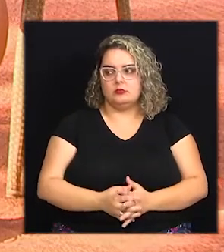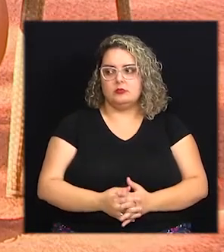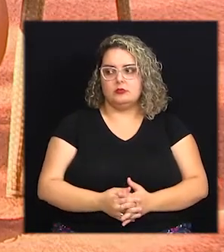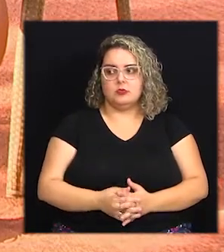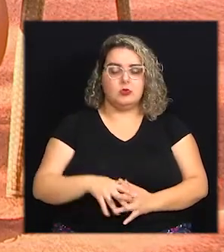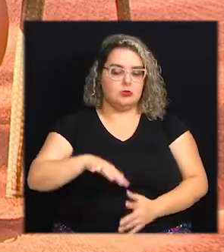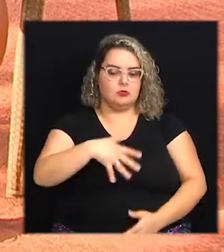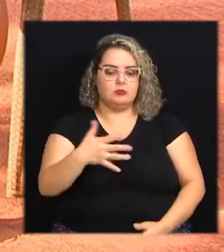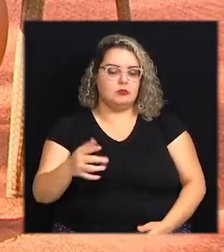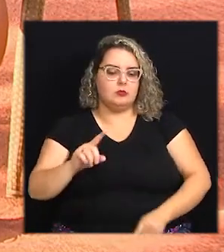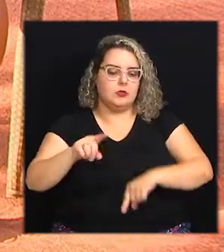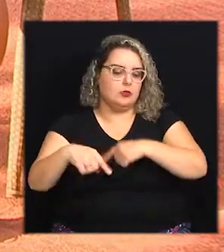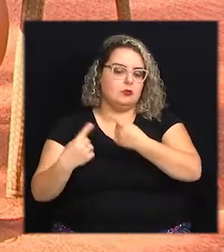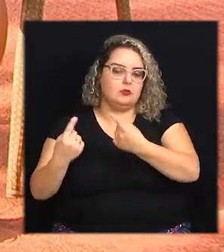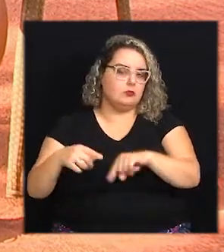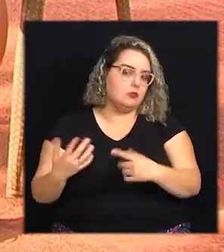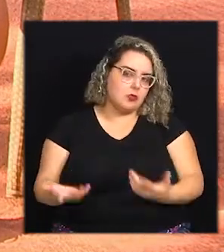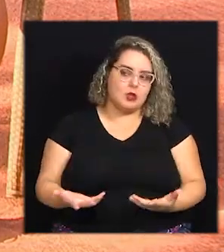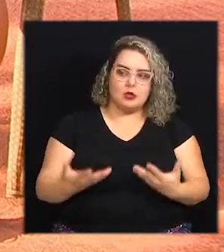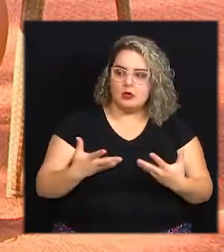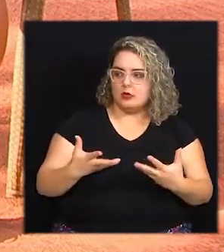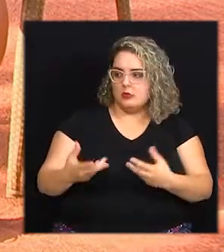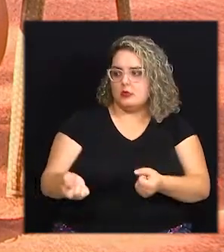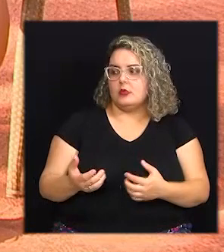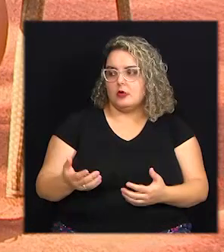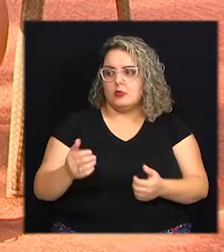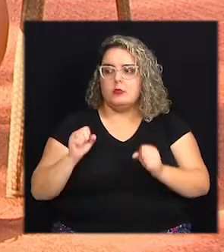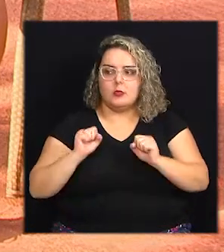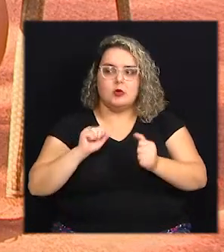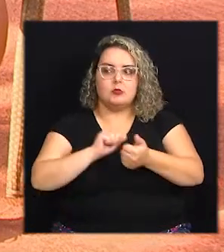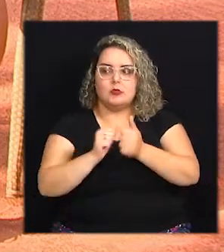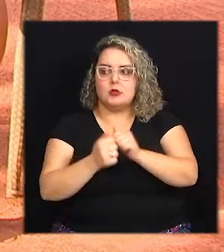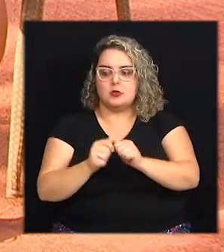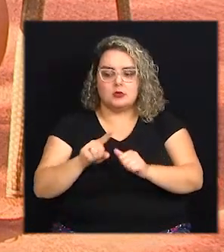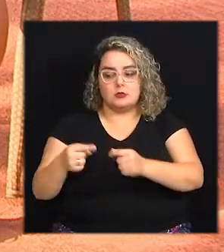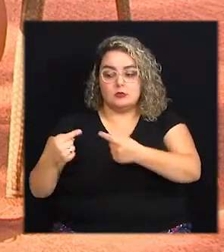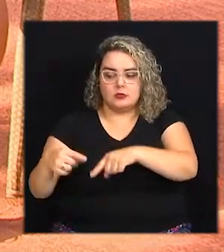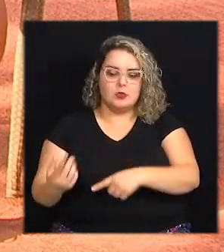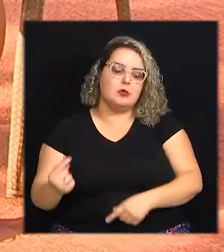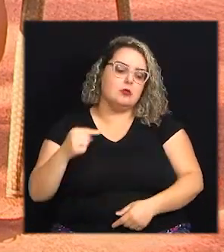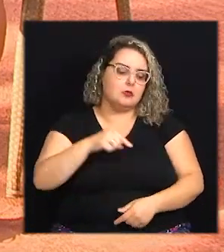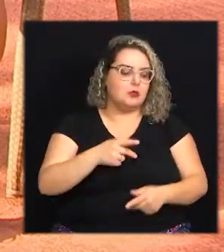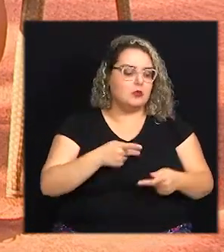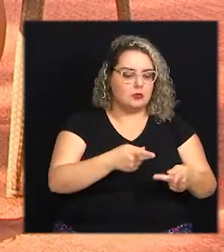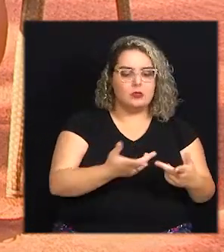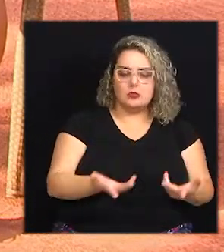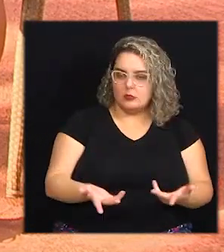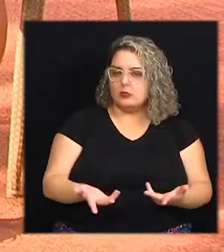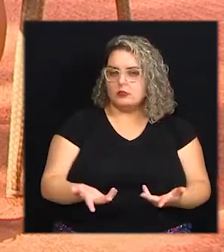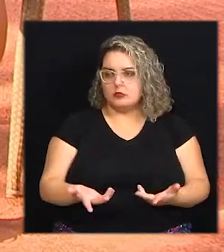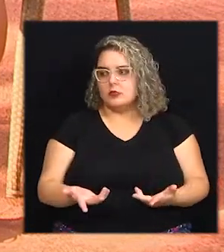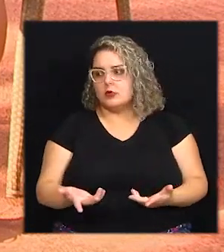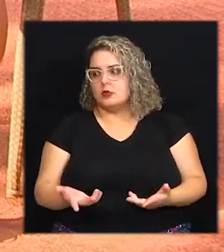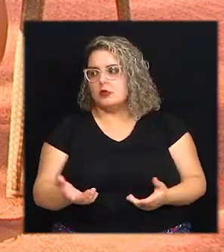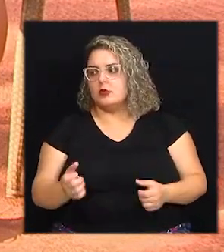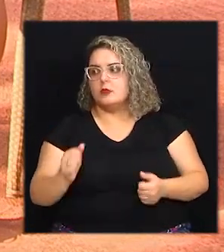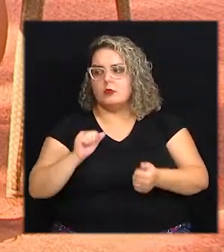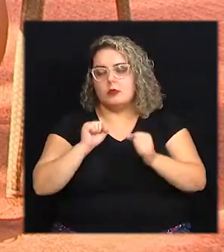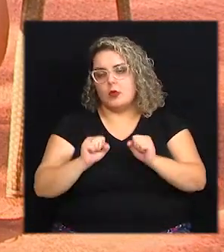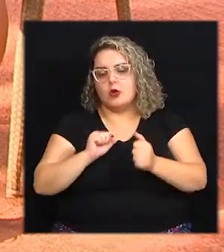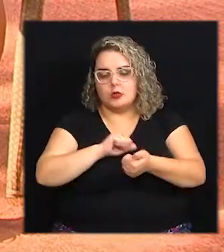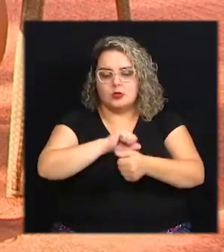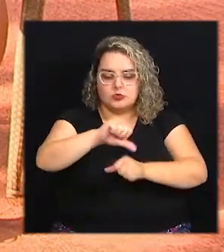eu ter o calendário para outro torneio, mas como eu recebi o convite aqui, eu posso me ajustar, não jogar aquele torneio, vir aqui e jogo outro, Tá. entendeu? Pode